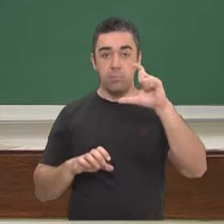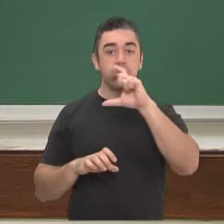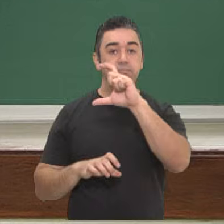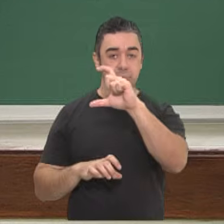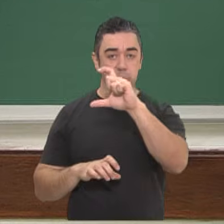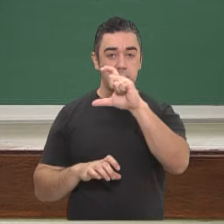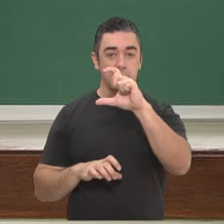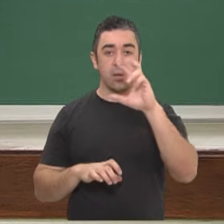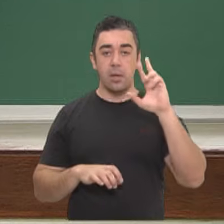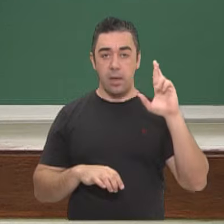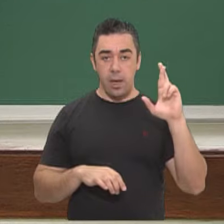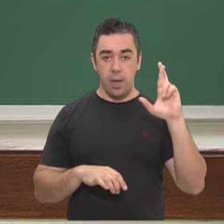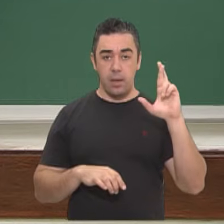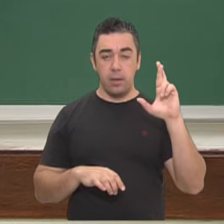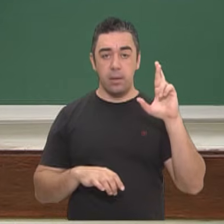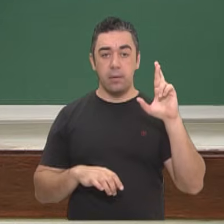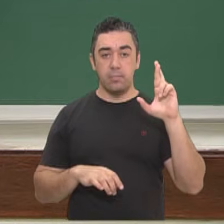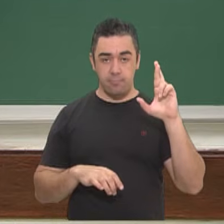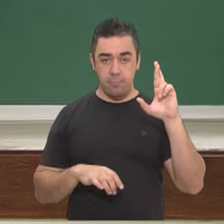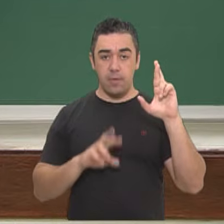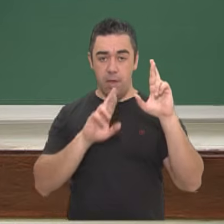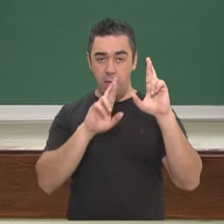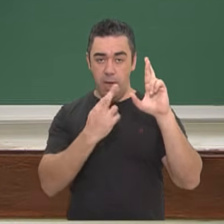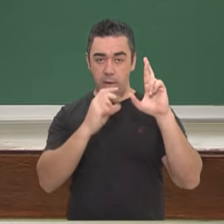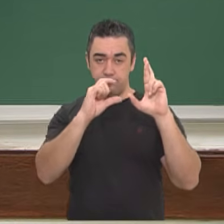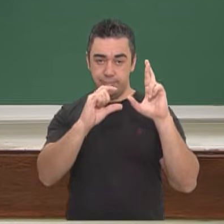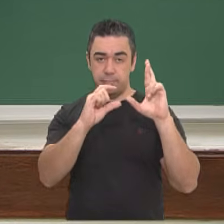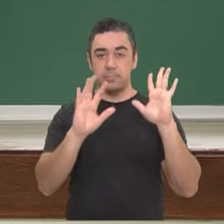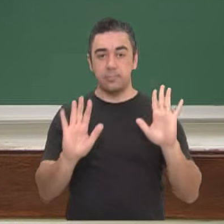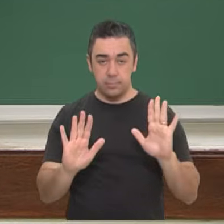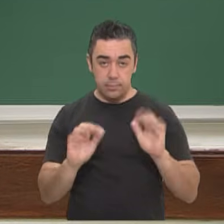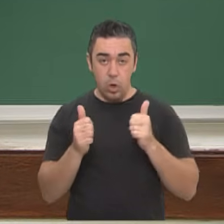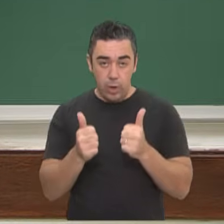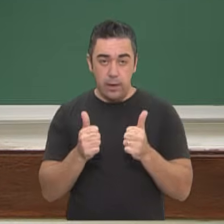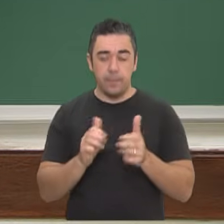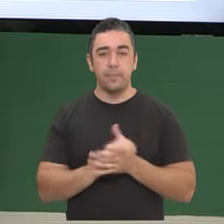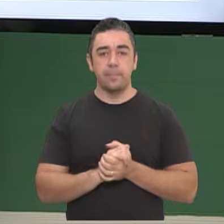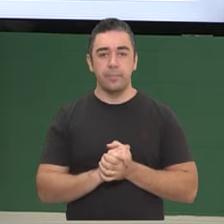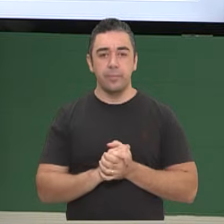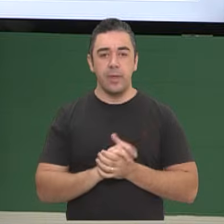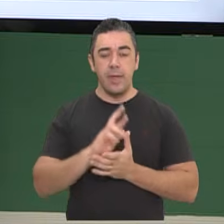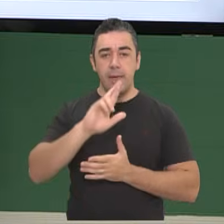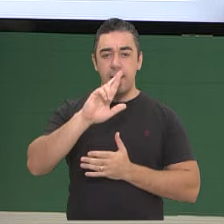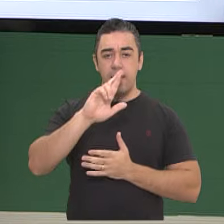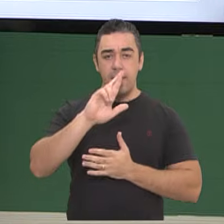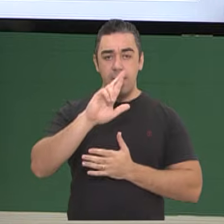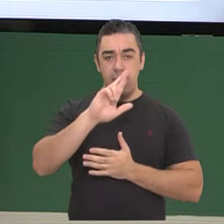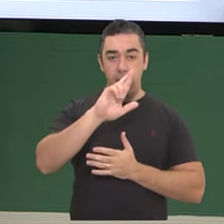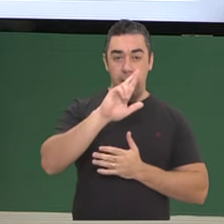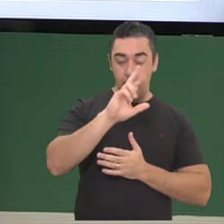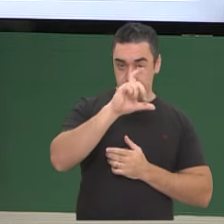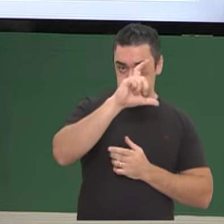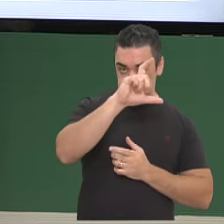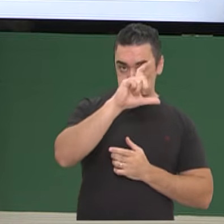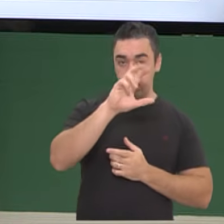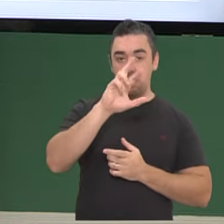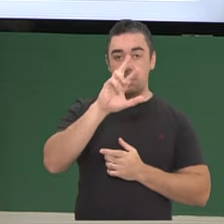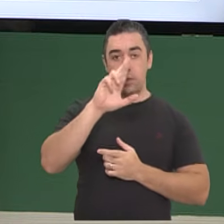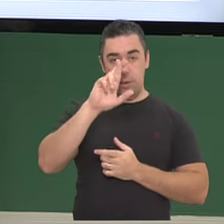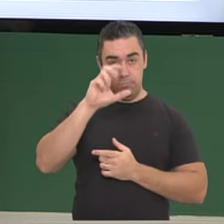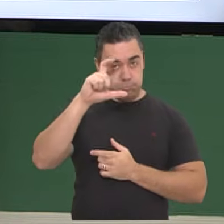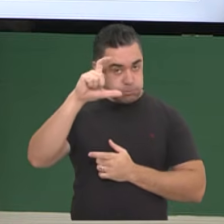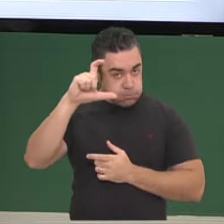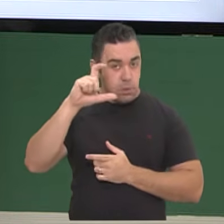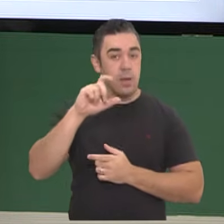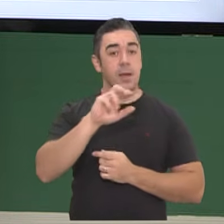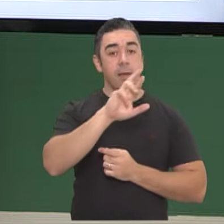então, porque obedece à primeira lei de Mendel, tá? Então, fenótipo RH positivo pode ser Rzão, Rzão,